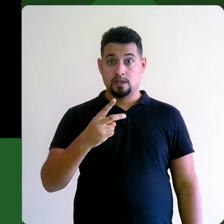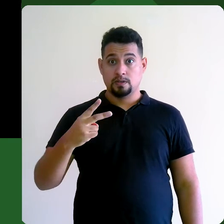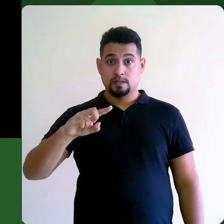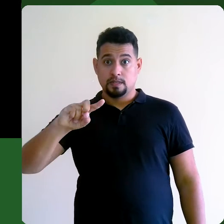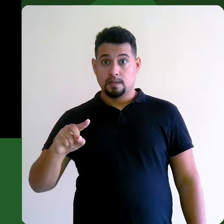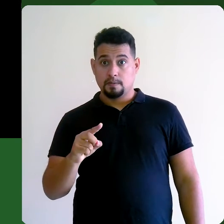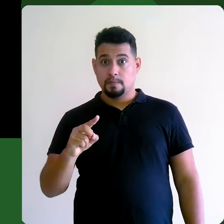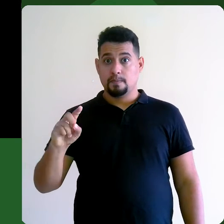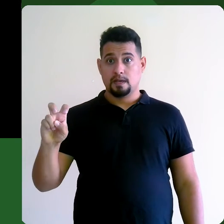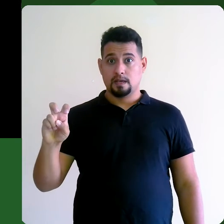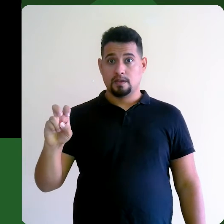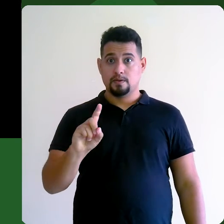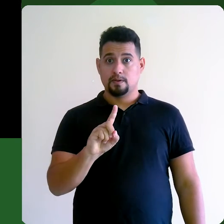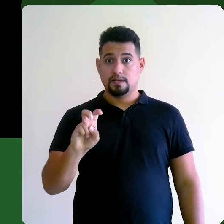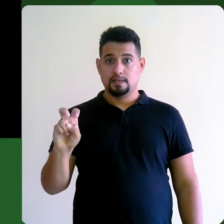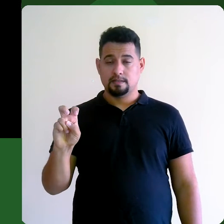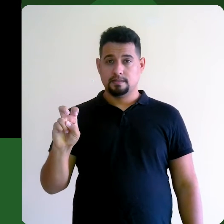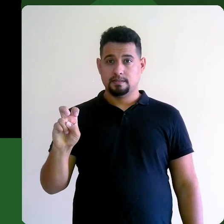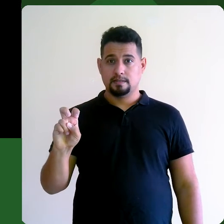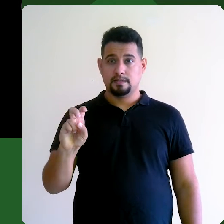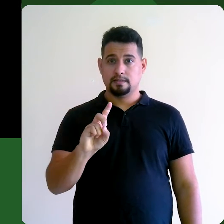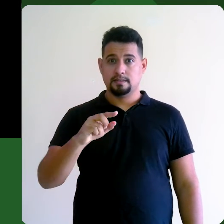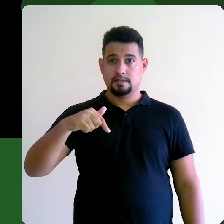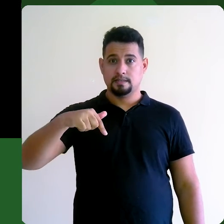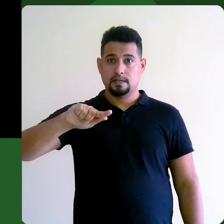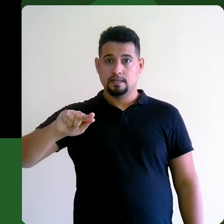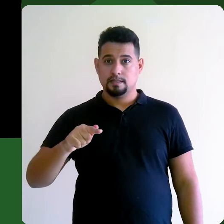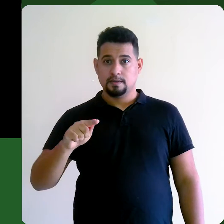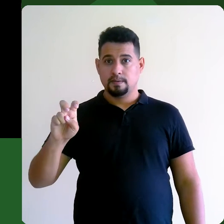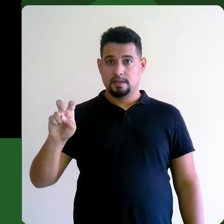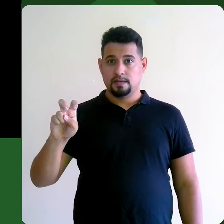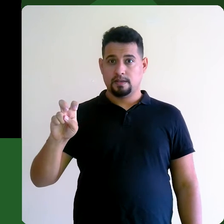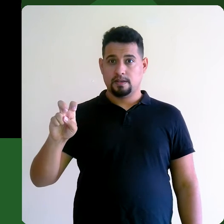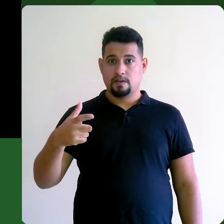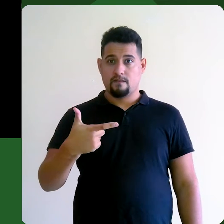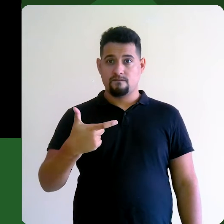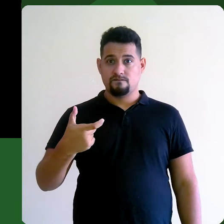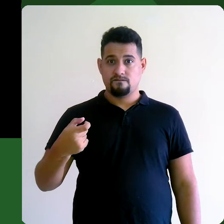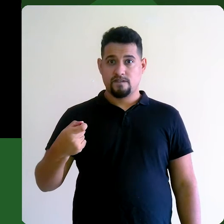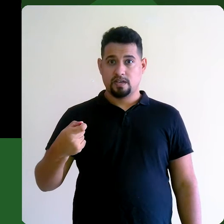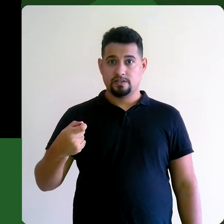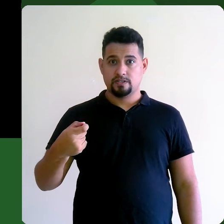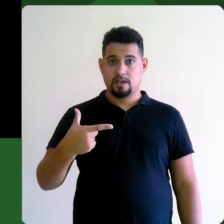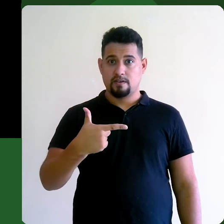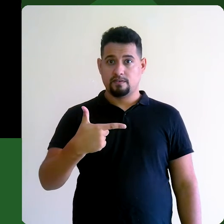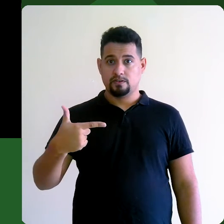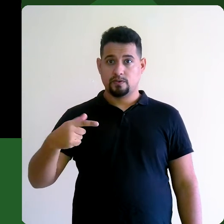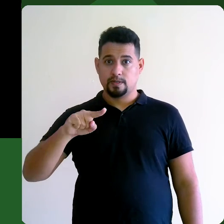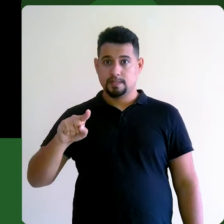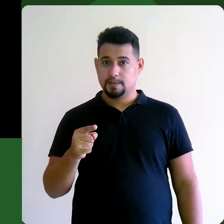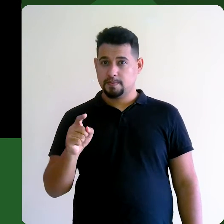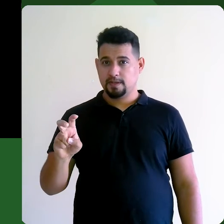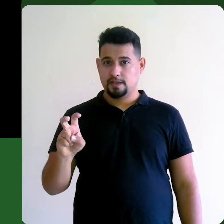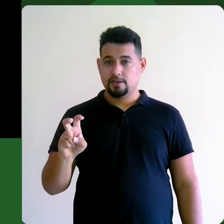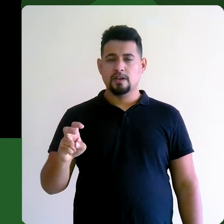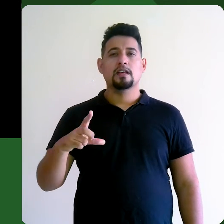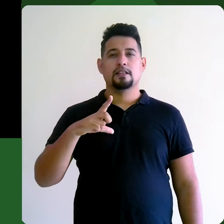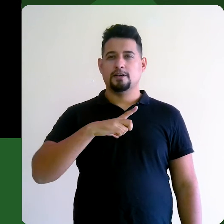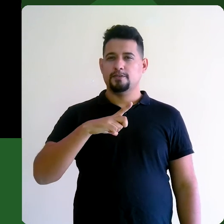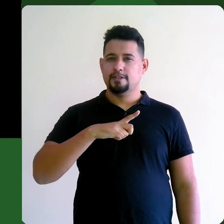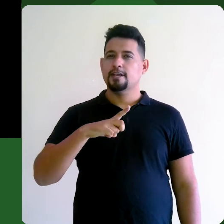7,5, 10, 12,5, 15, 17,5,